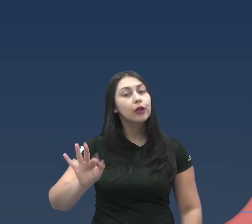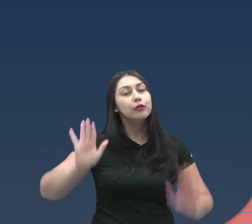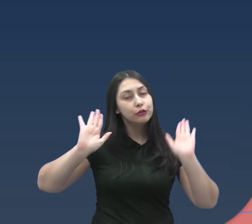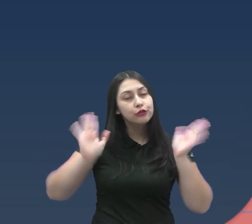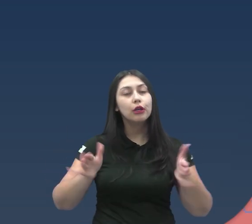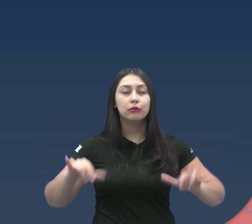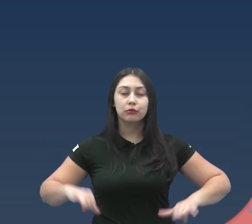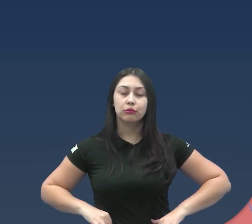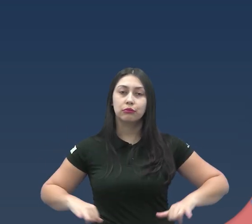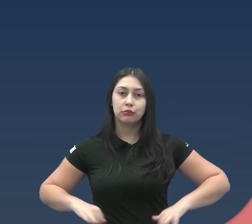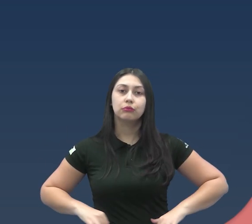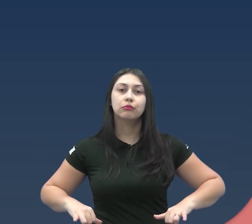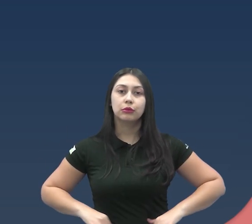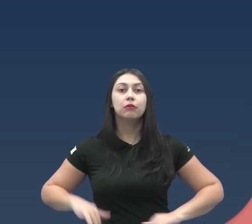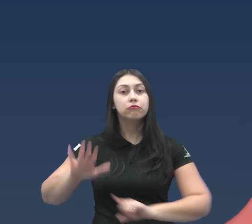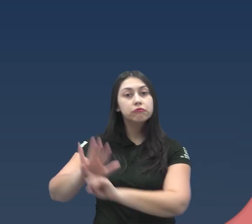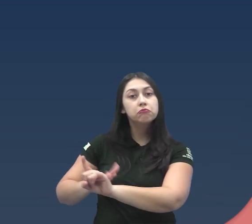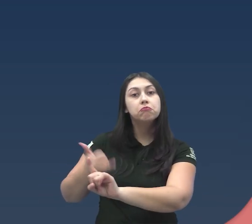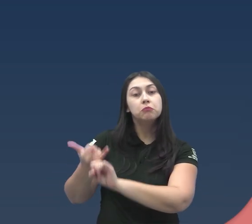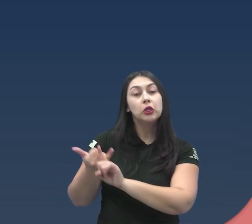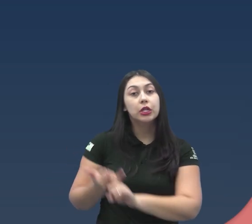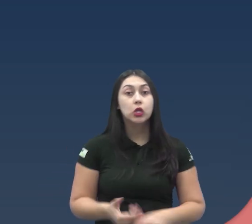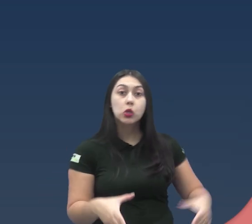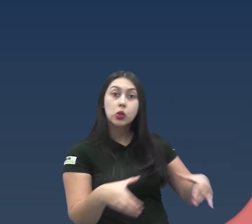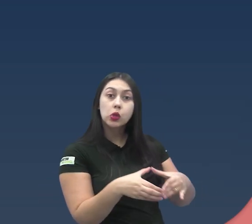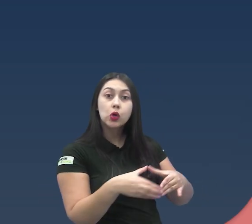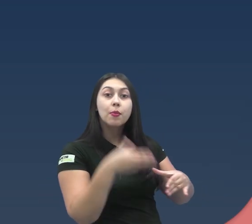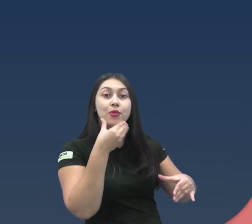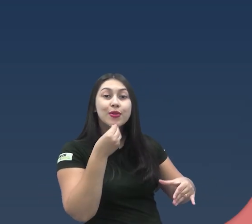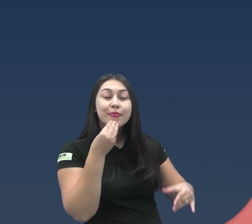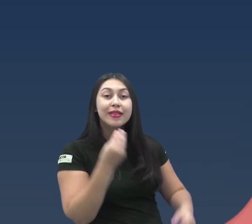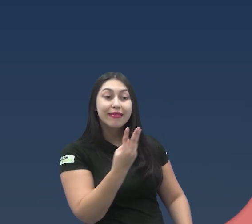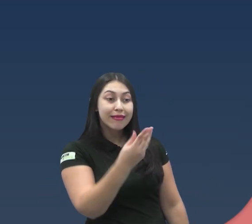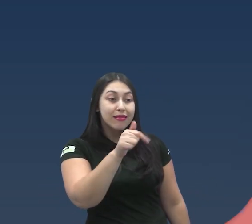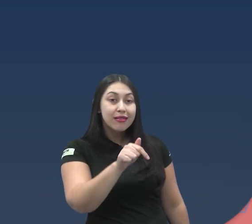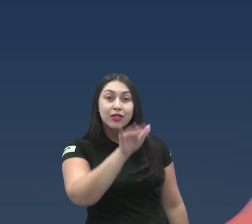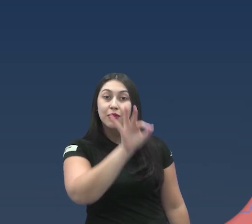43,3% delas já sofreram bullying na escola. Entre os meninos,